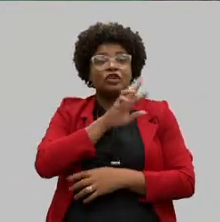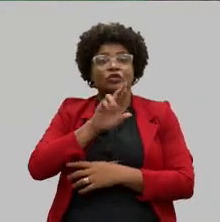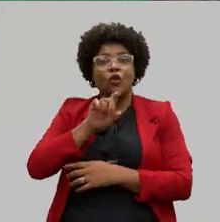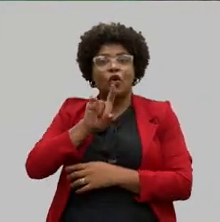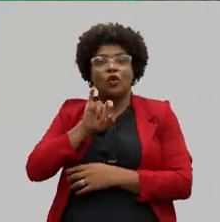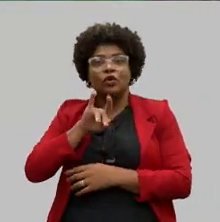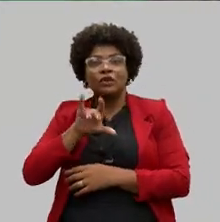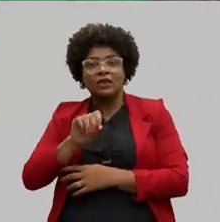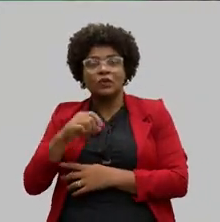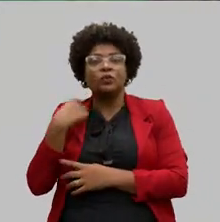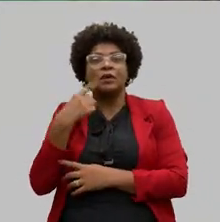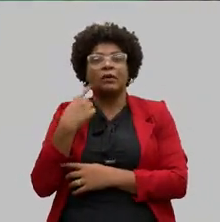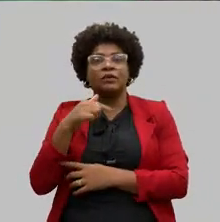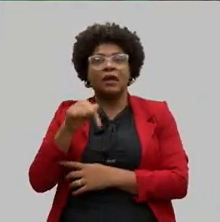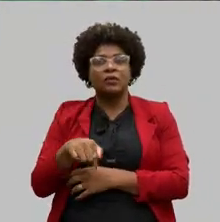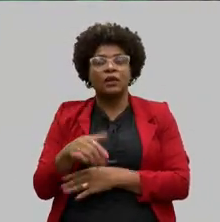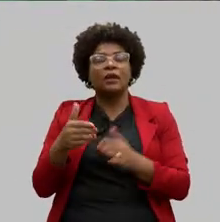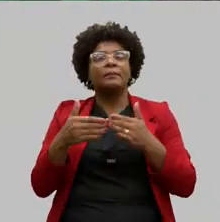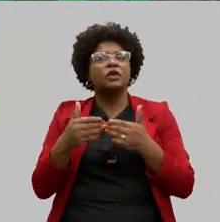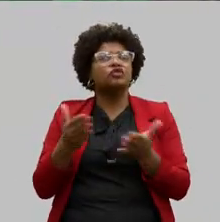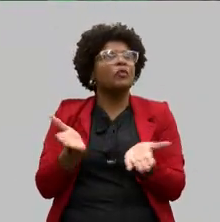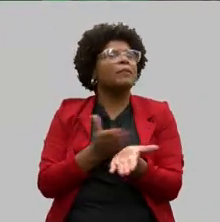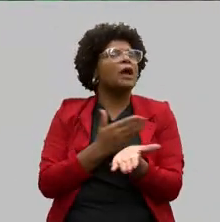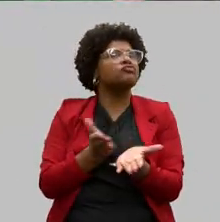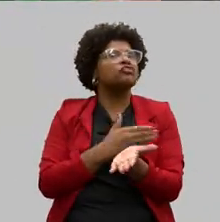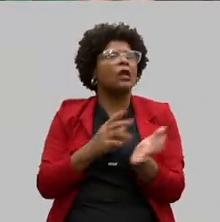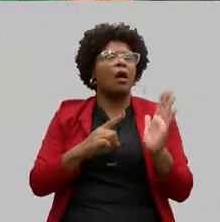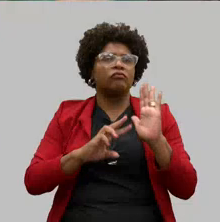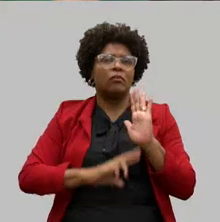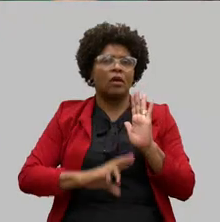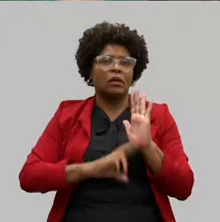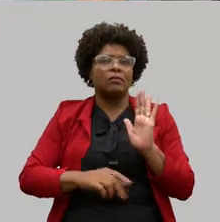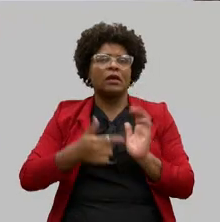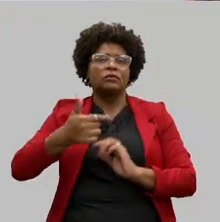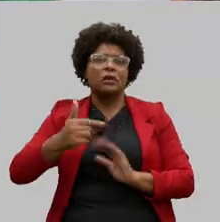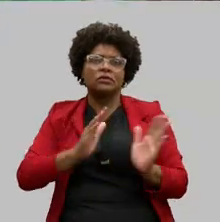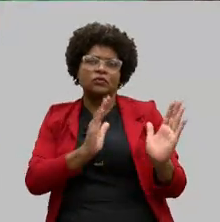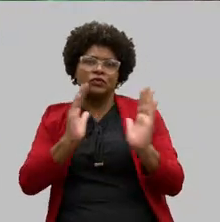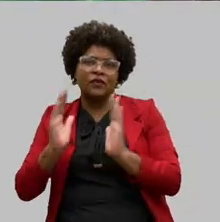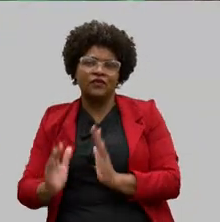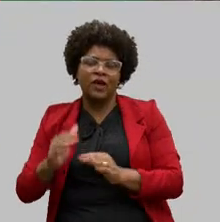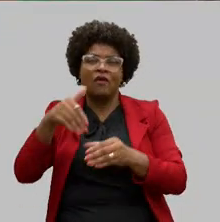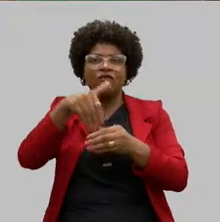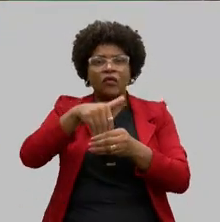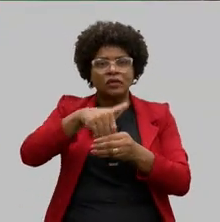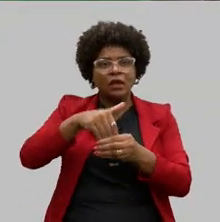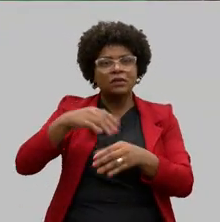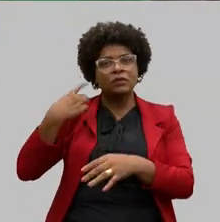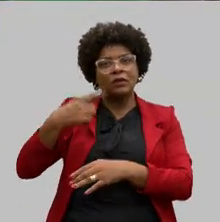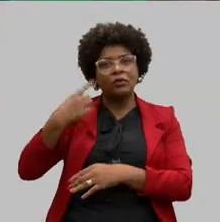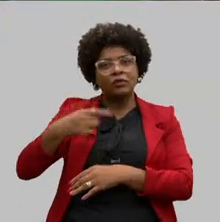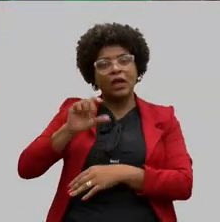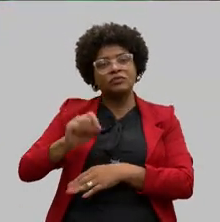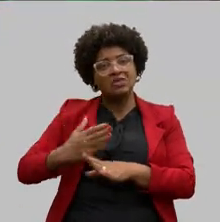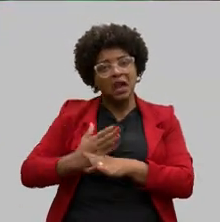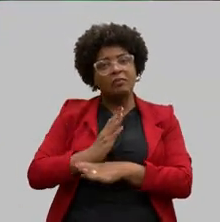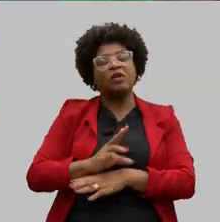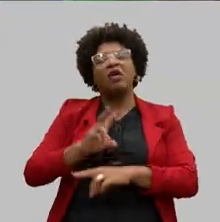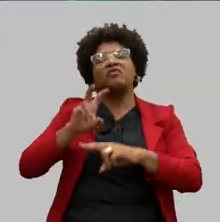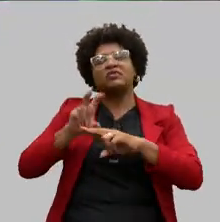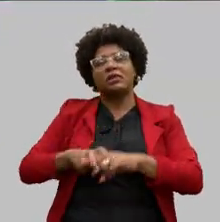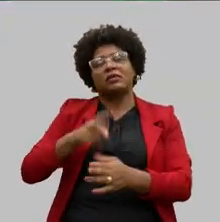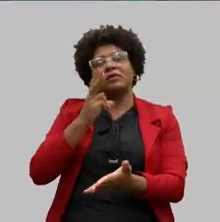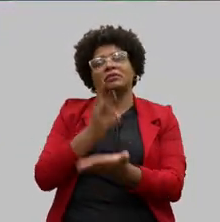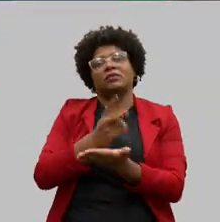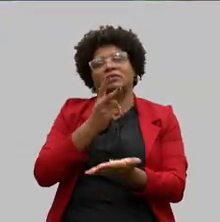requerimentos da segunda fase em votação requerimento senhores deputados com a prova permaneço como se encontram aprovado